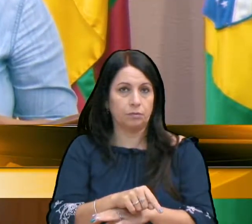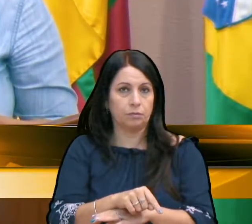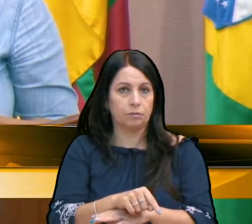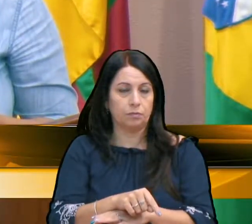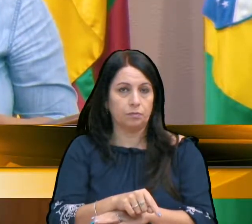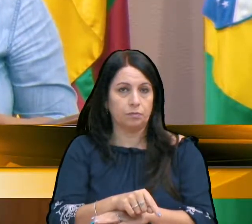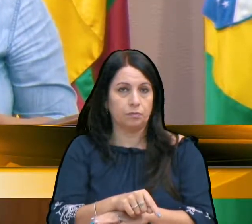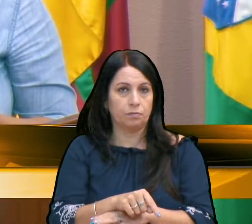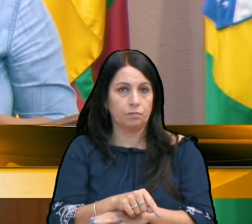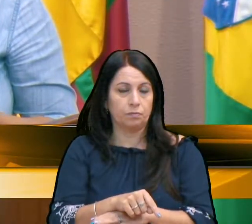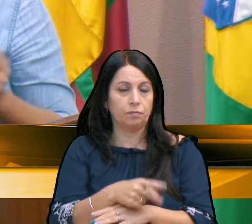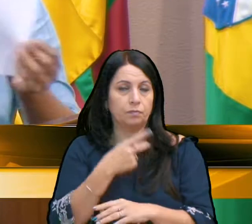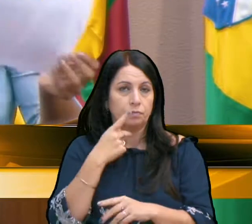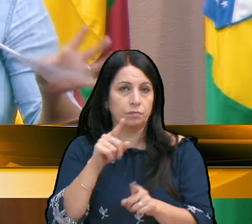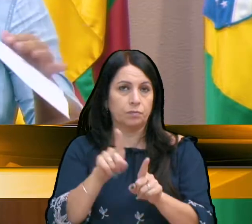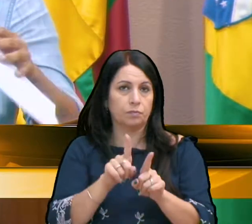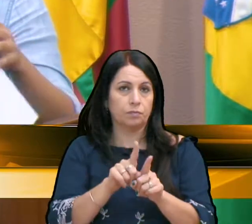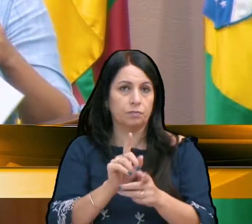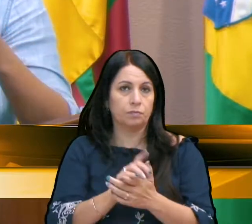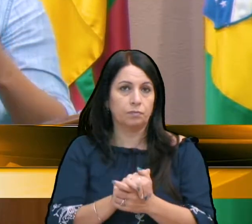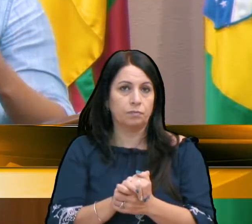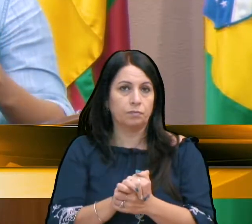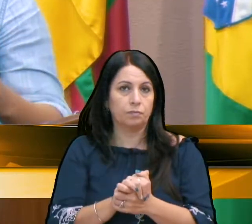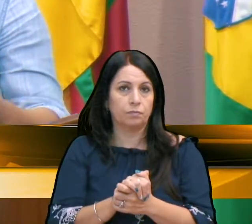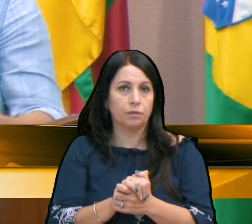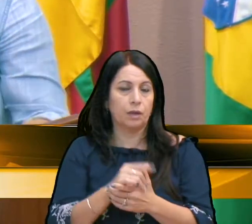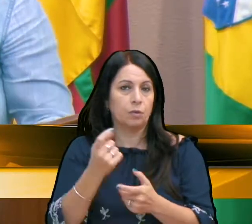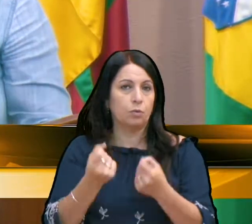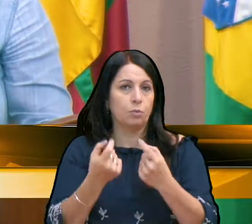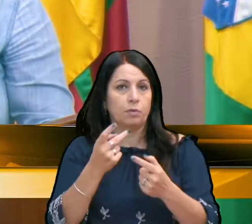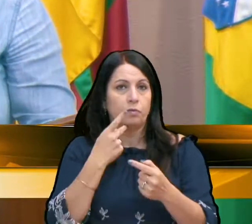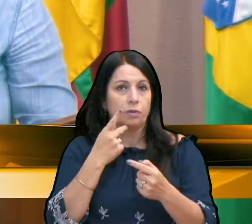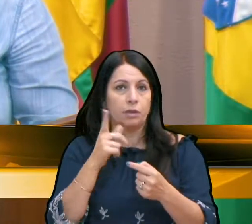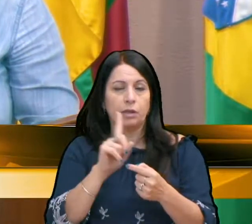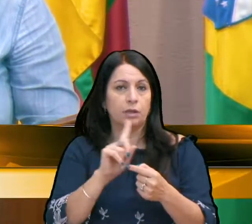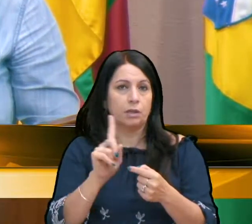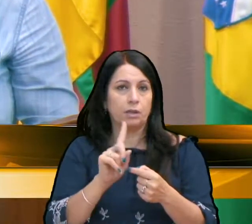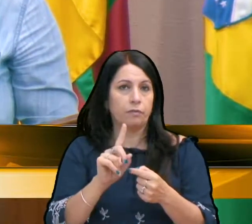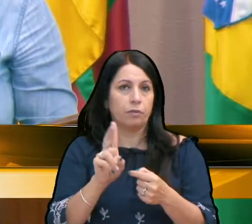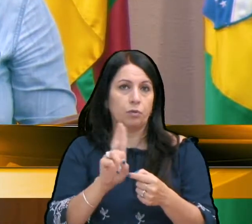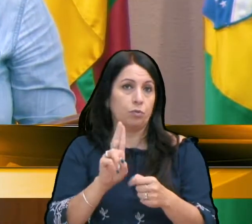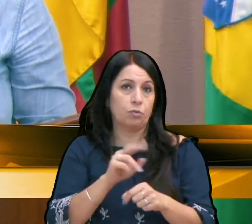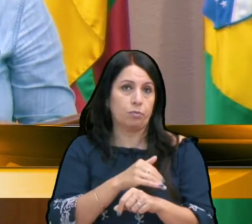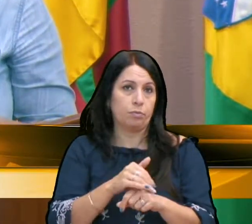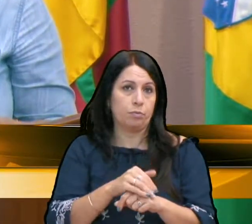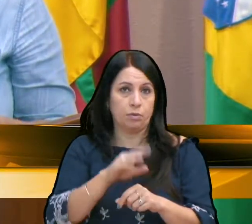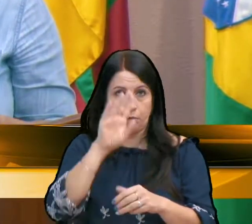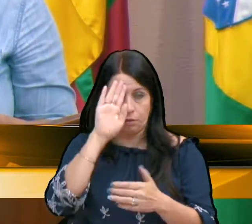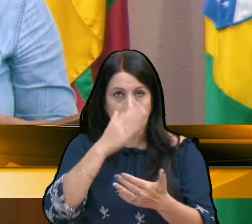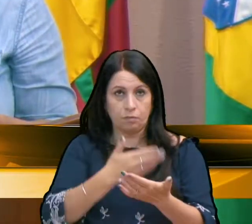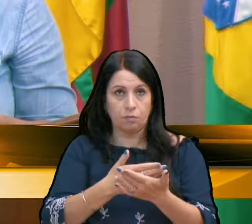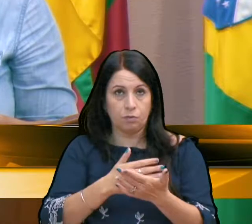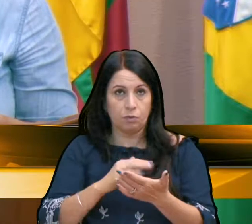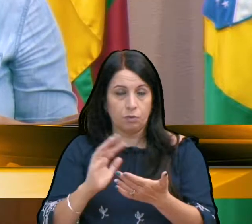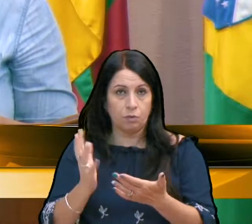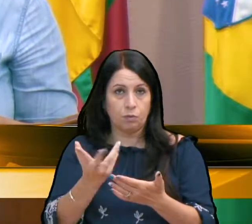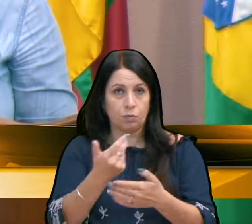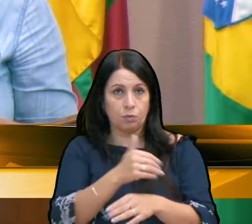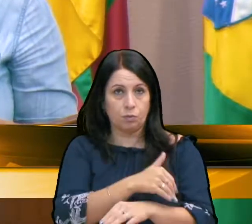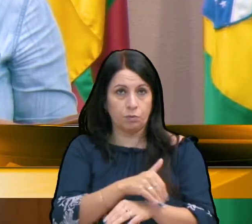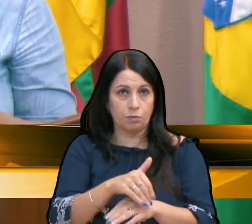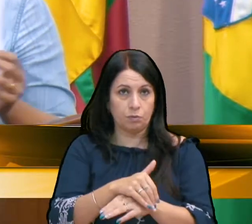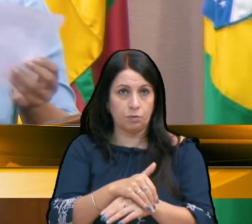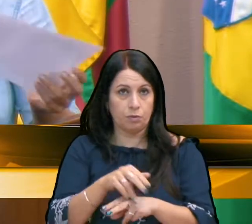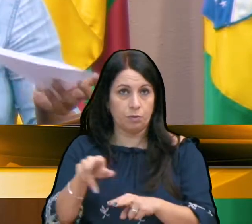são sempre, algumas ainda dizendo que não foram denominadas. Eu acredito que foi quase todas as estradas, né,